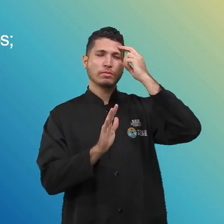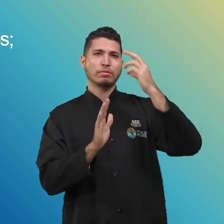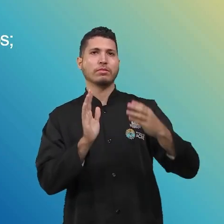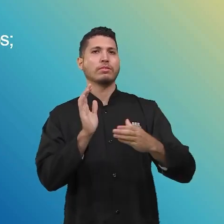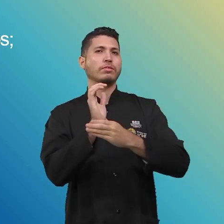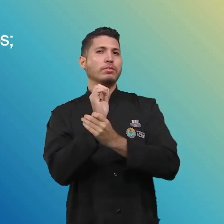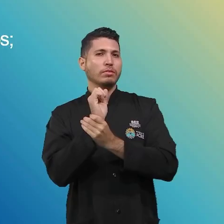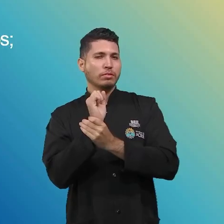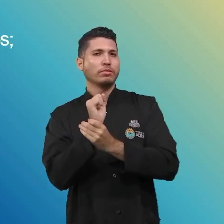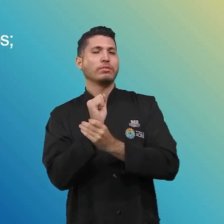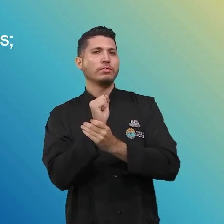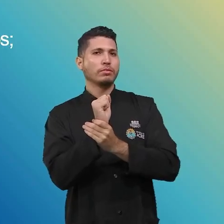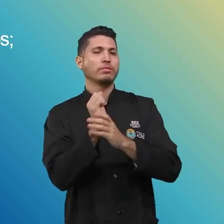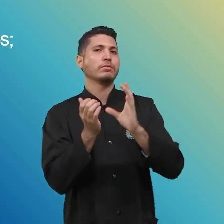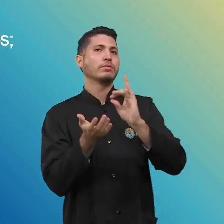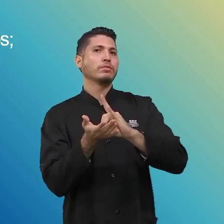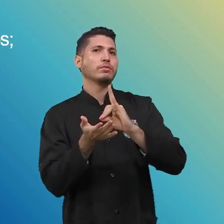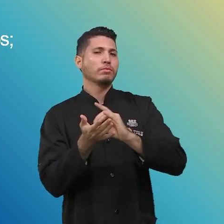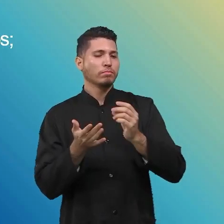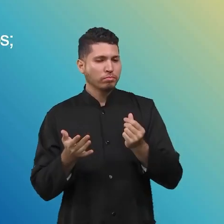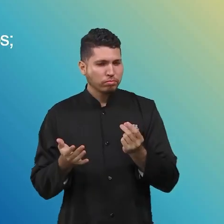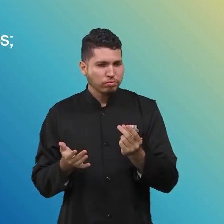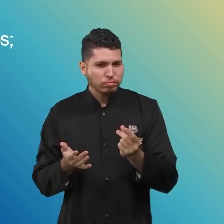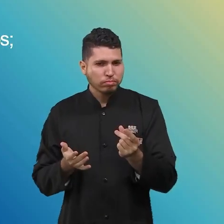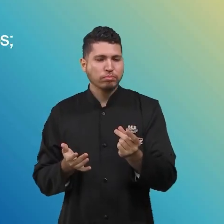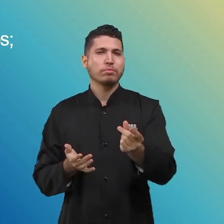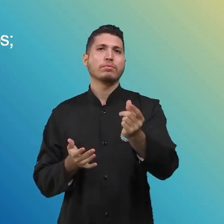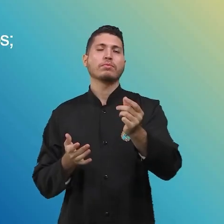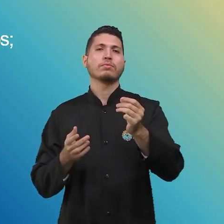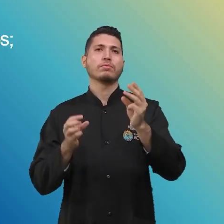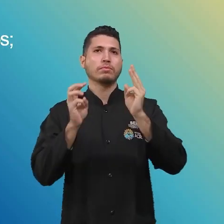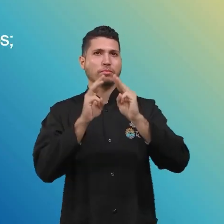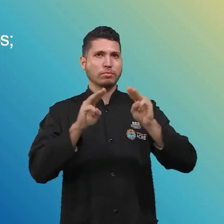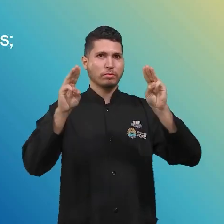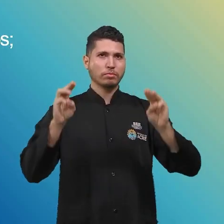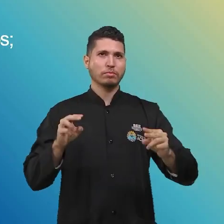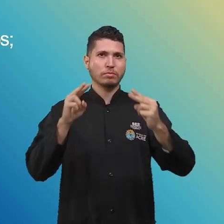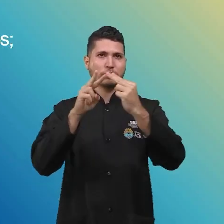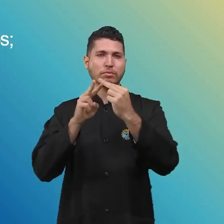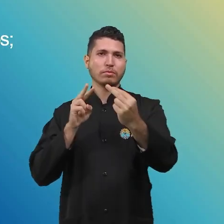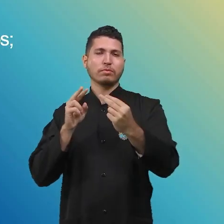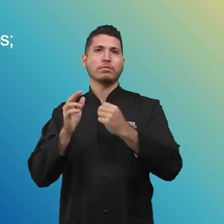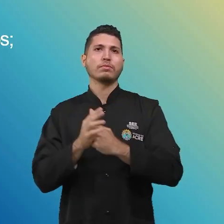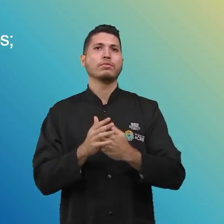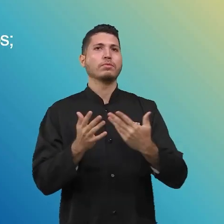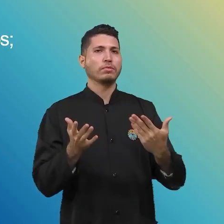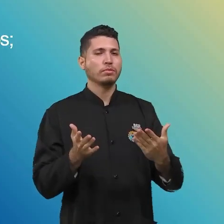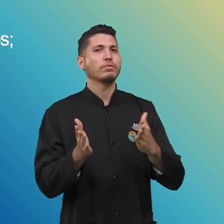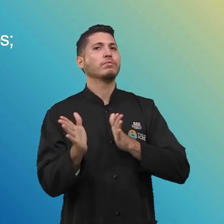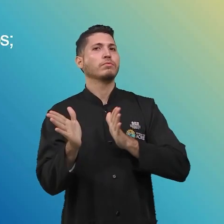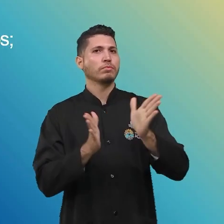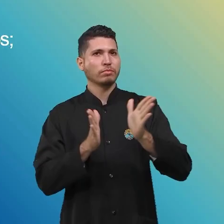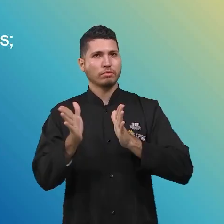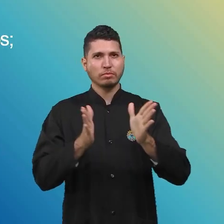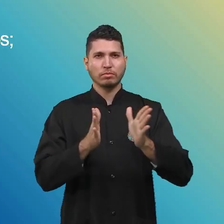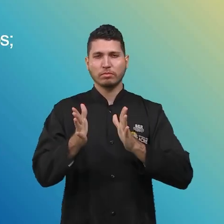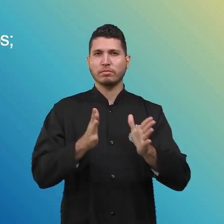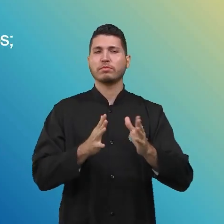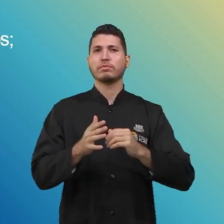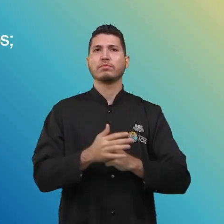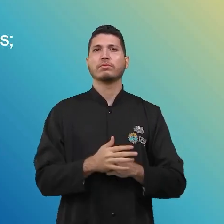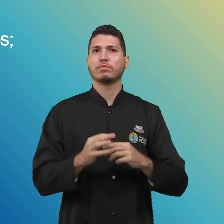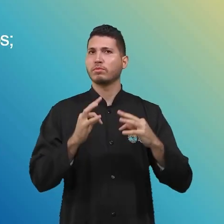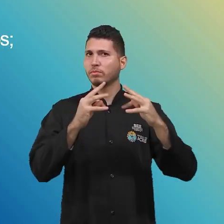por longos períodos. Os museus virtuais, eles promovem a acessibilidade para todas as pessoas que têm acesso à